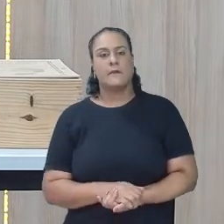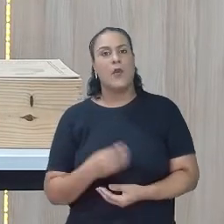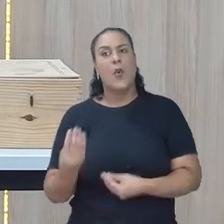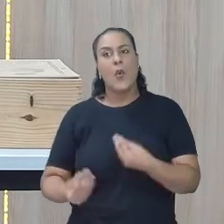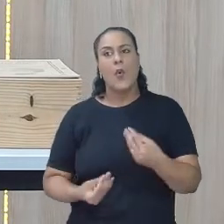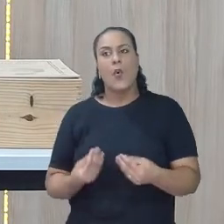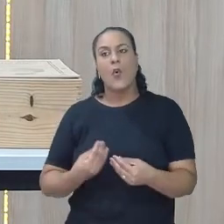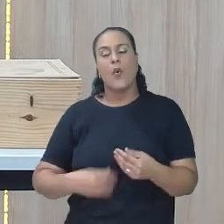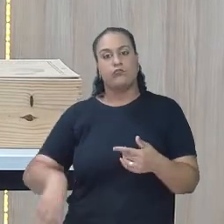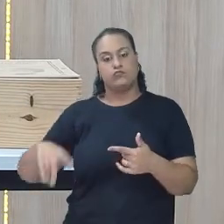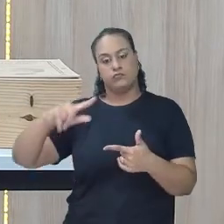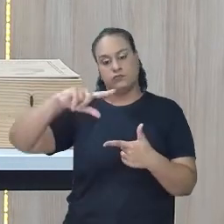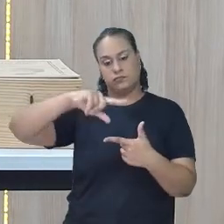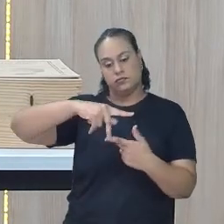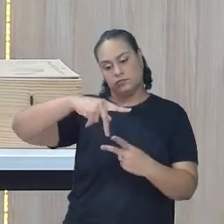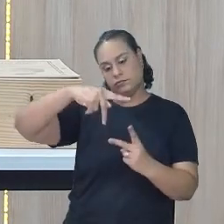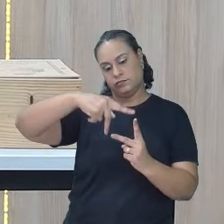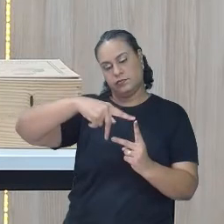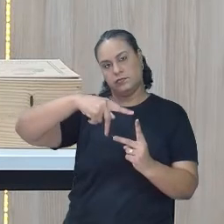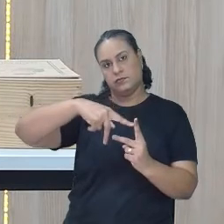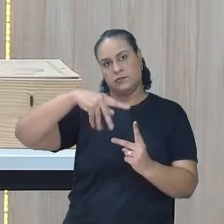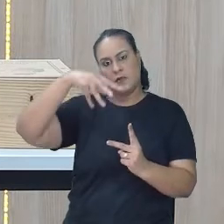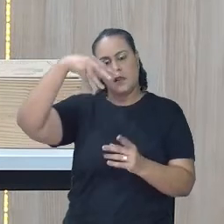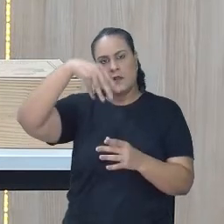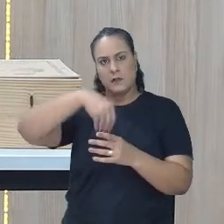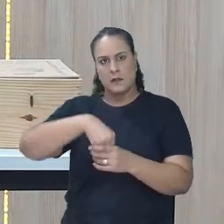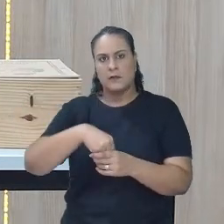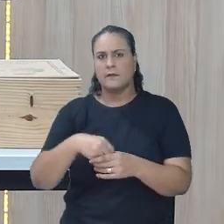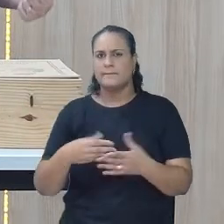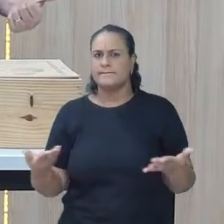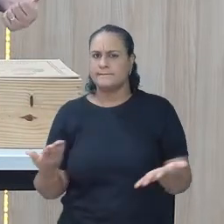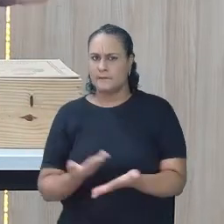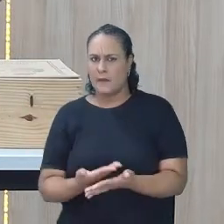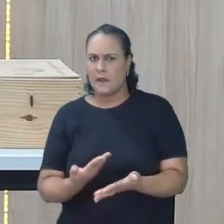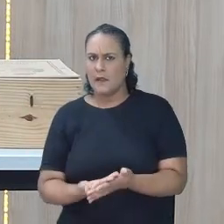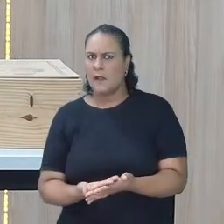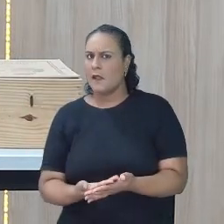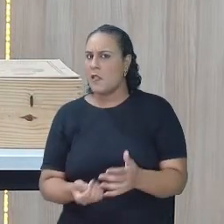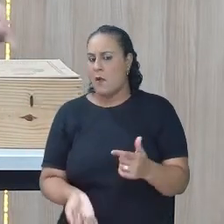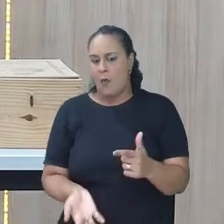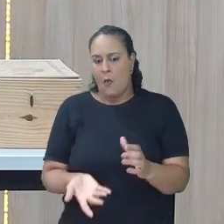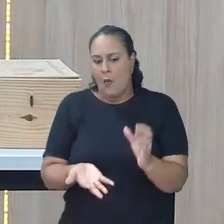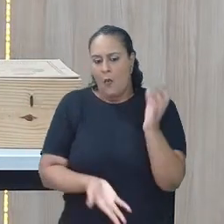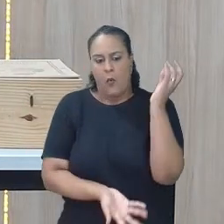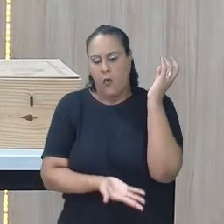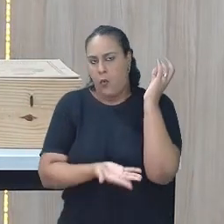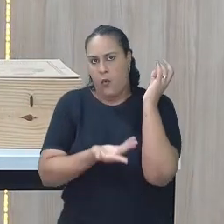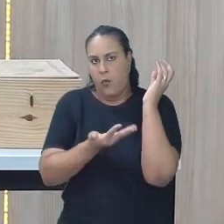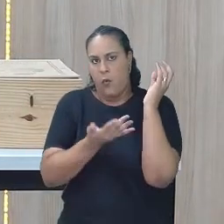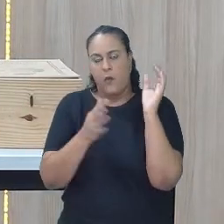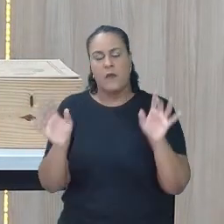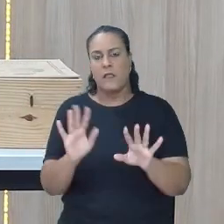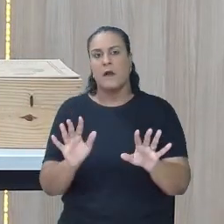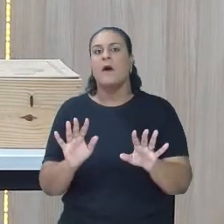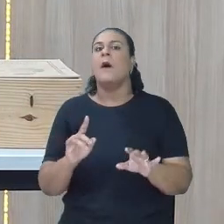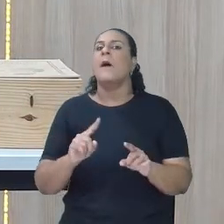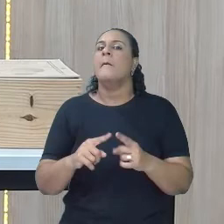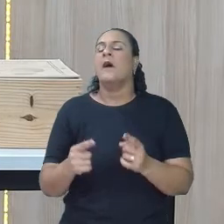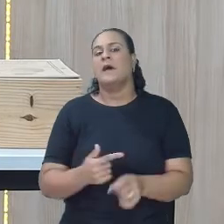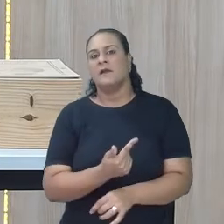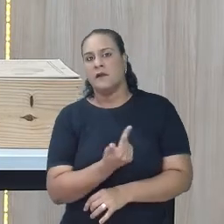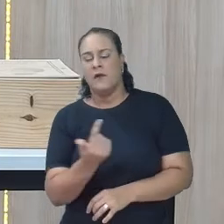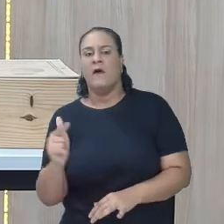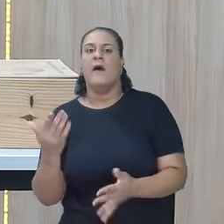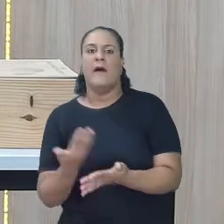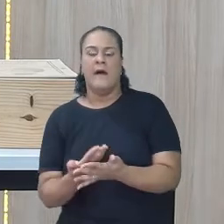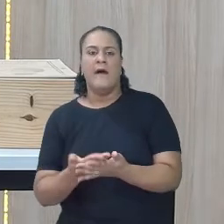cabe dentro de determinado local. Ainda não nessa aula a gente vai falar sobre capacidade, mas a gente já teve outras aulas falando sobre essa